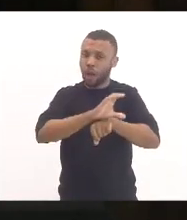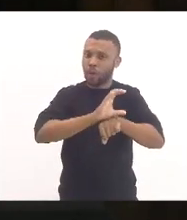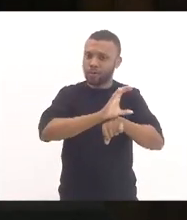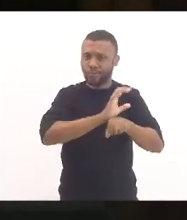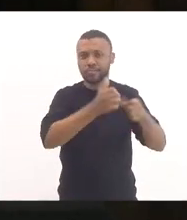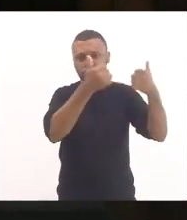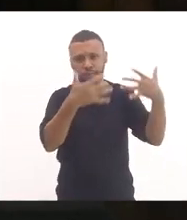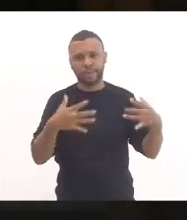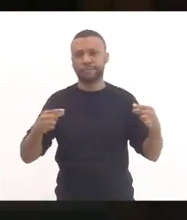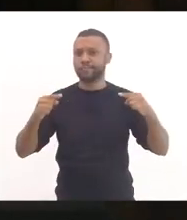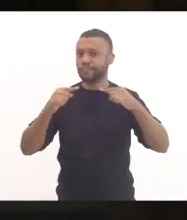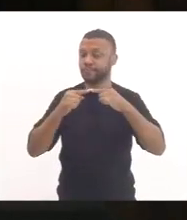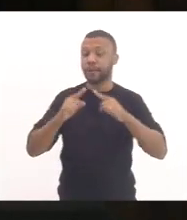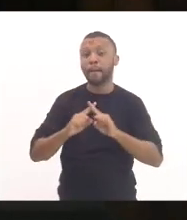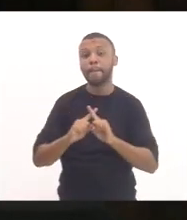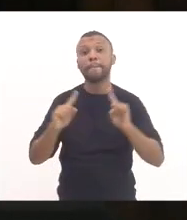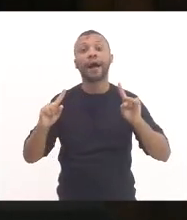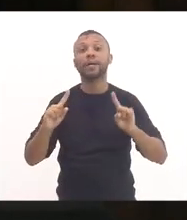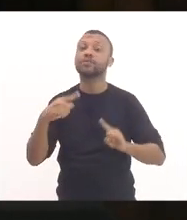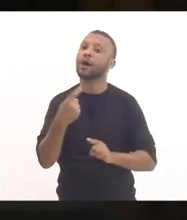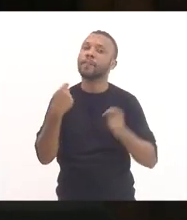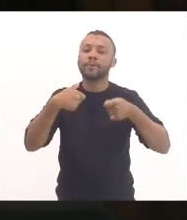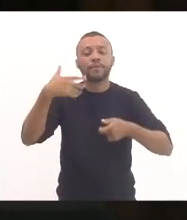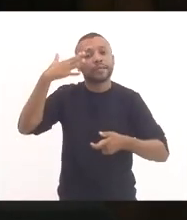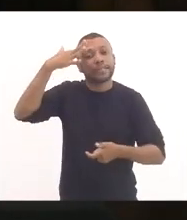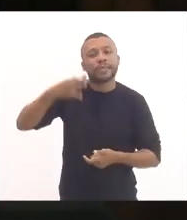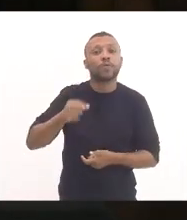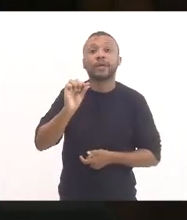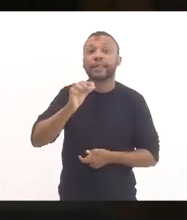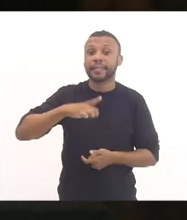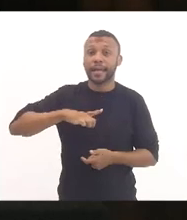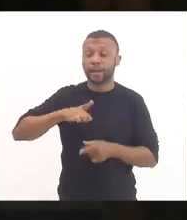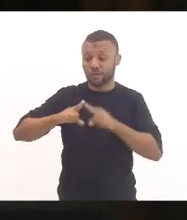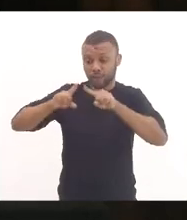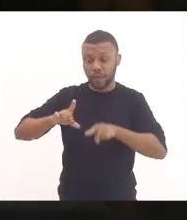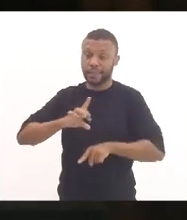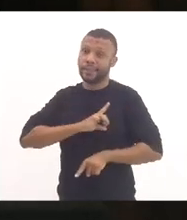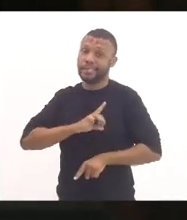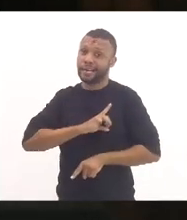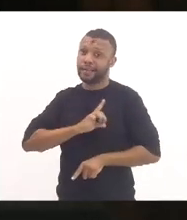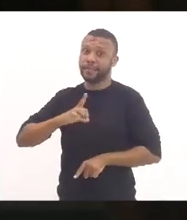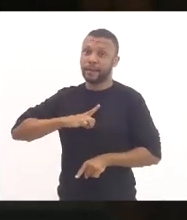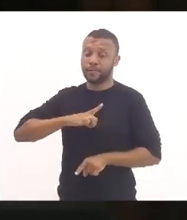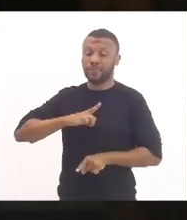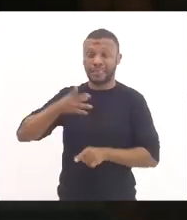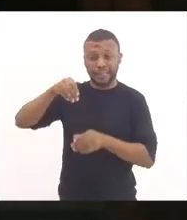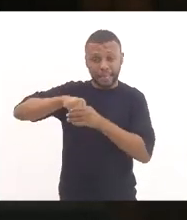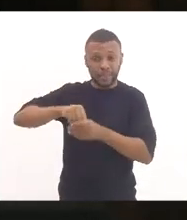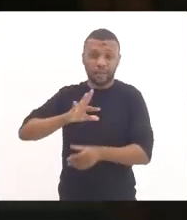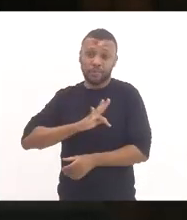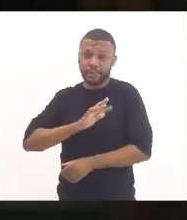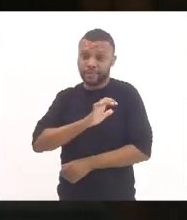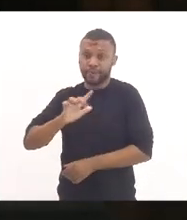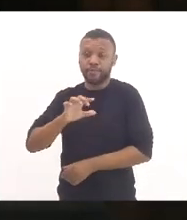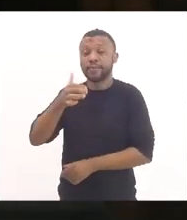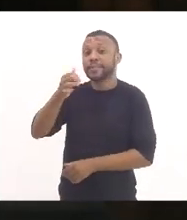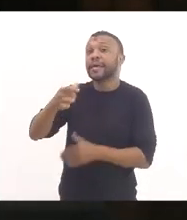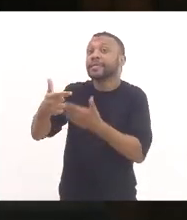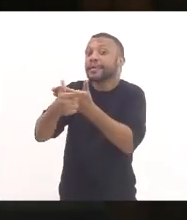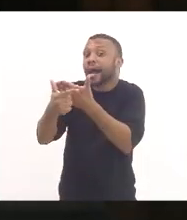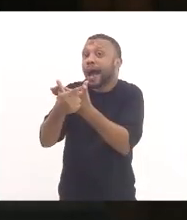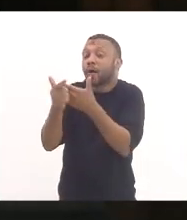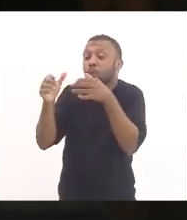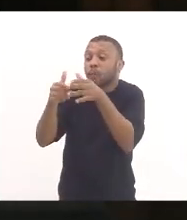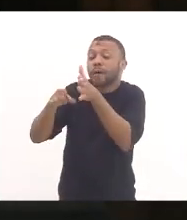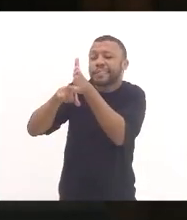mas nós temos que entender que além dos Delegados nós temos mais 10 cargos na Polícia Civil temos a polícia de